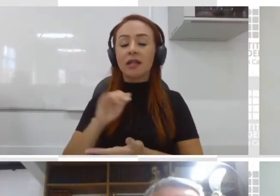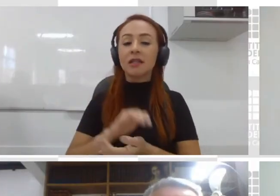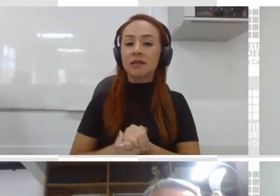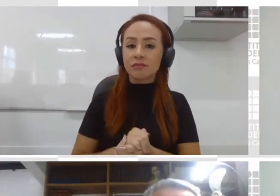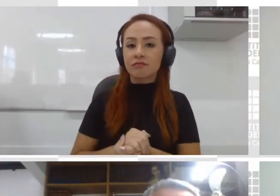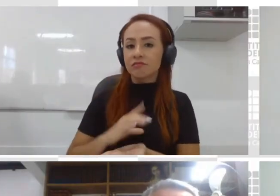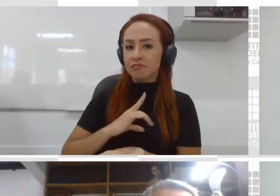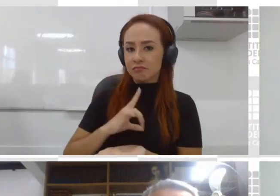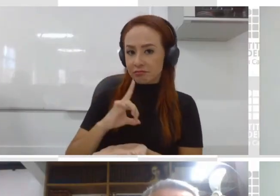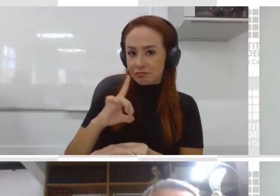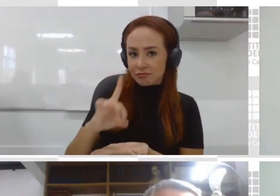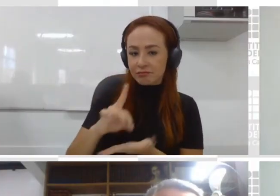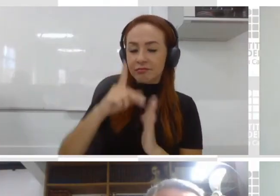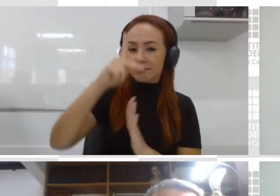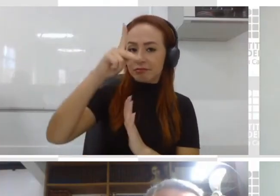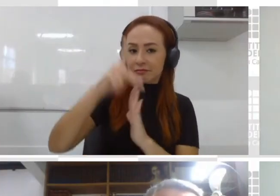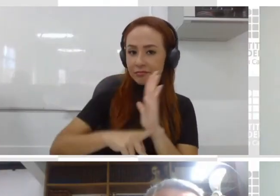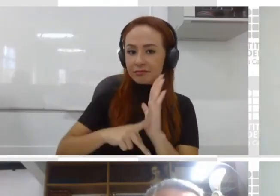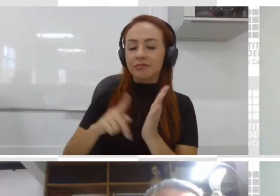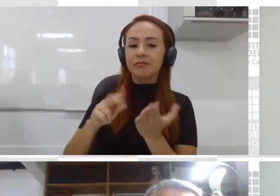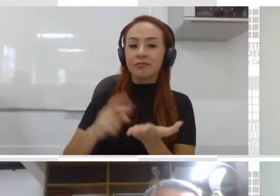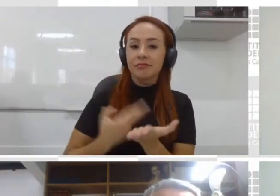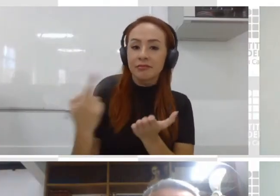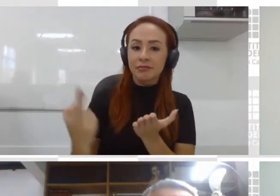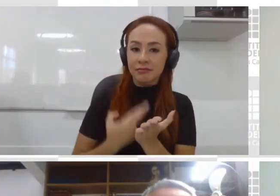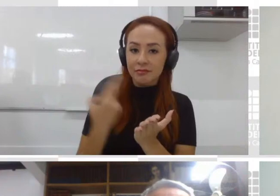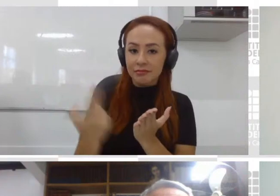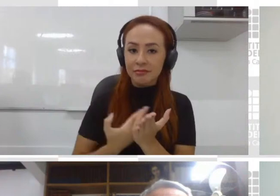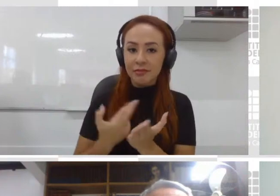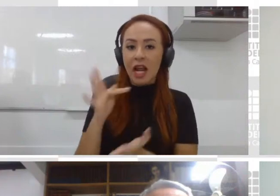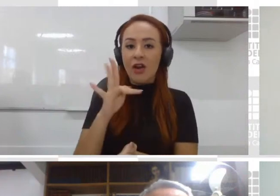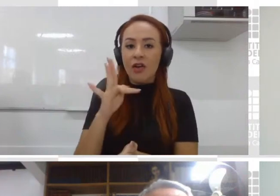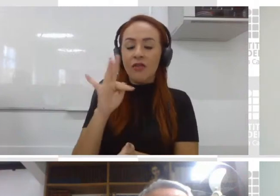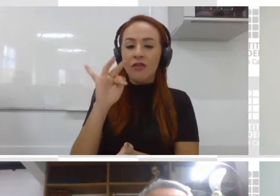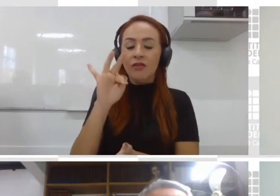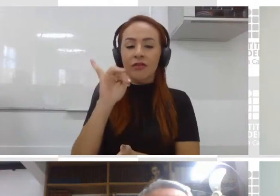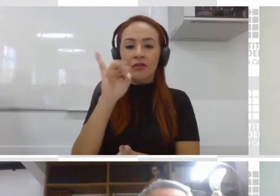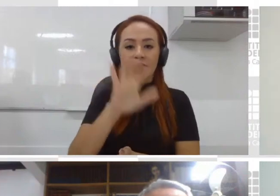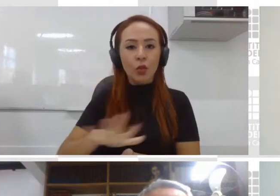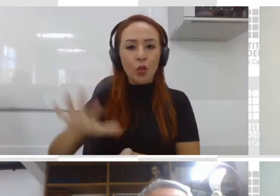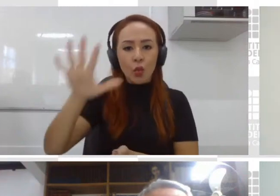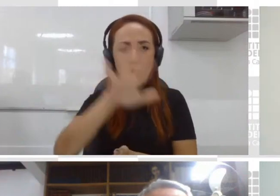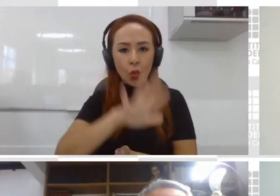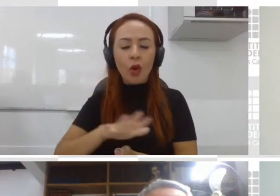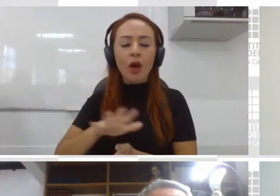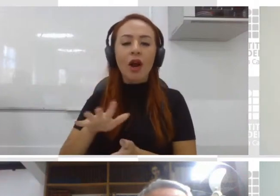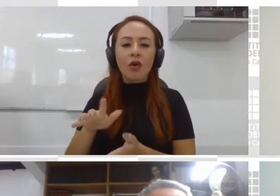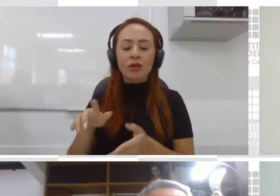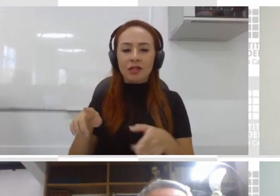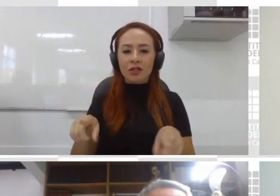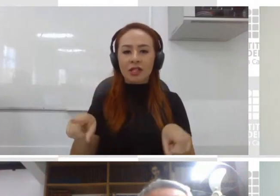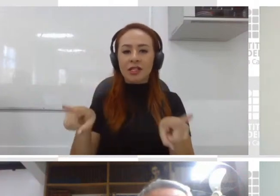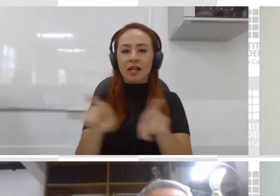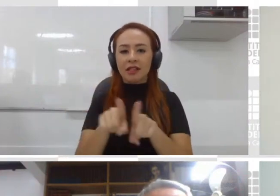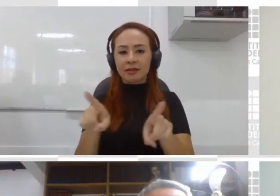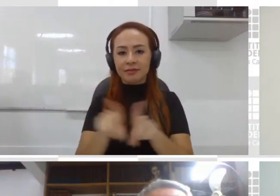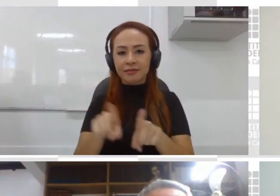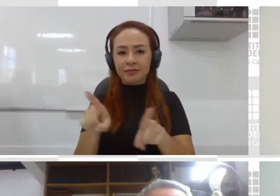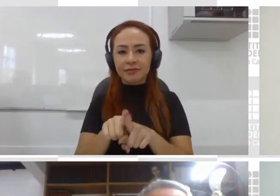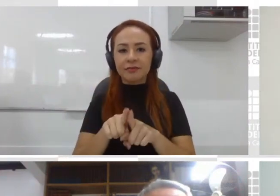editorial da revista Figura, co-criador do portal Crisálida, crises socioambientais,